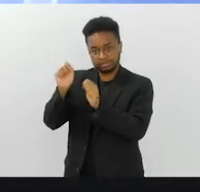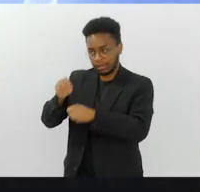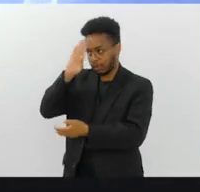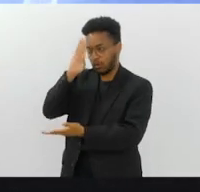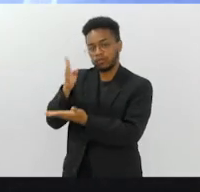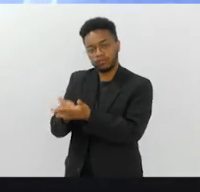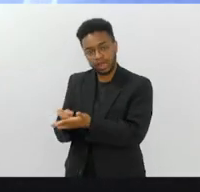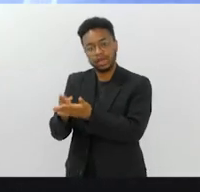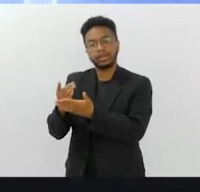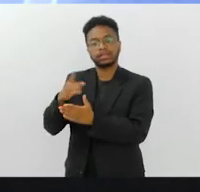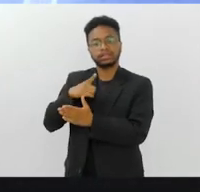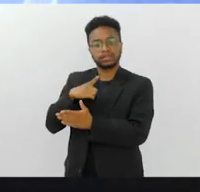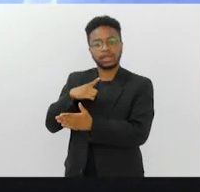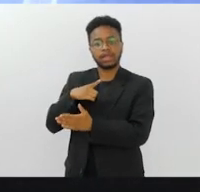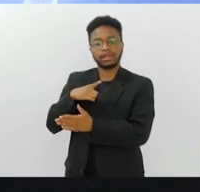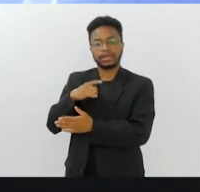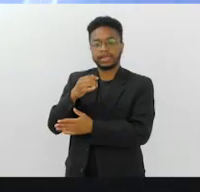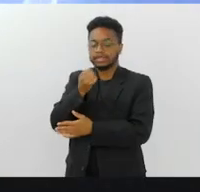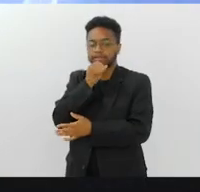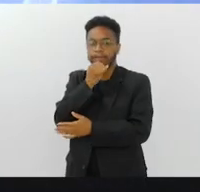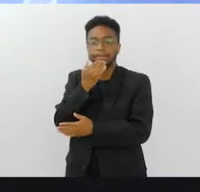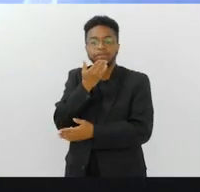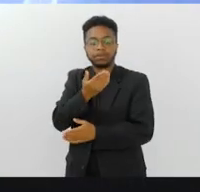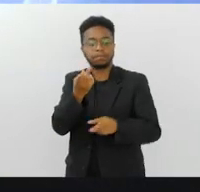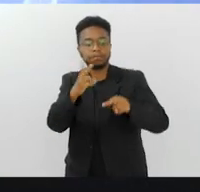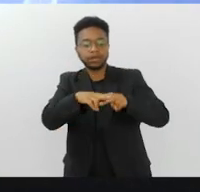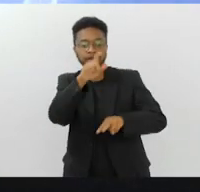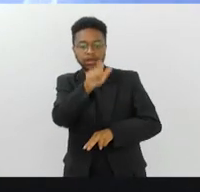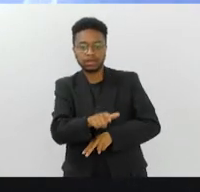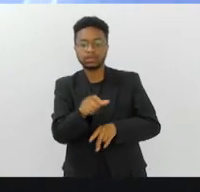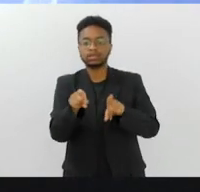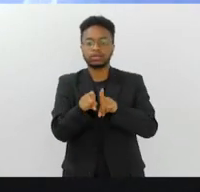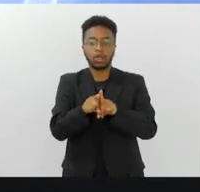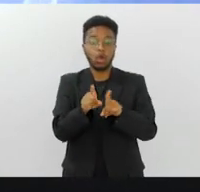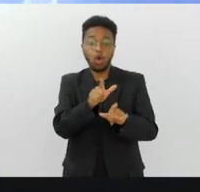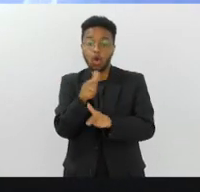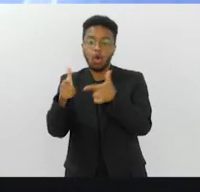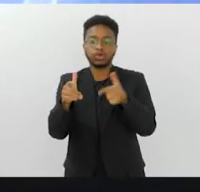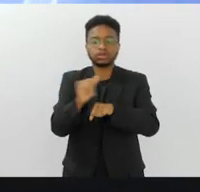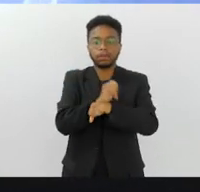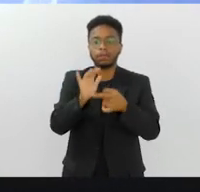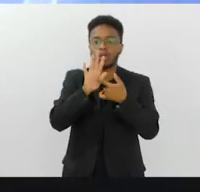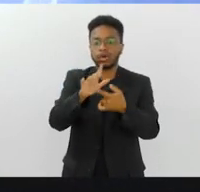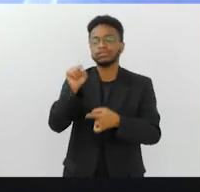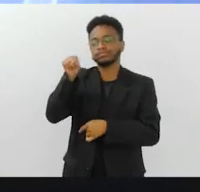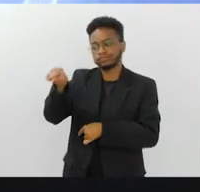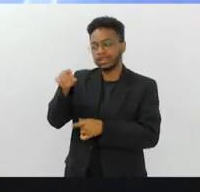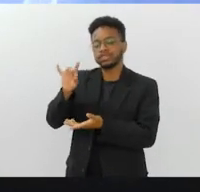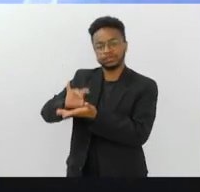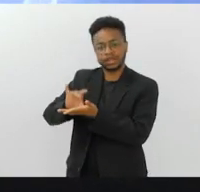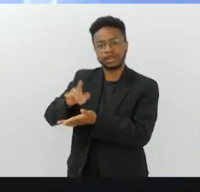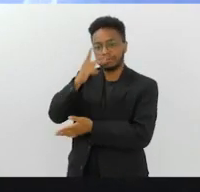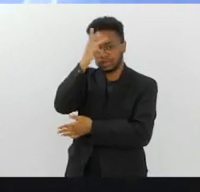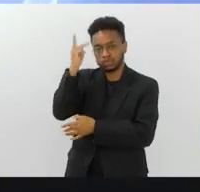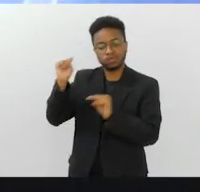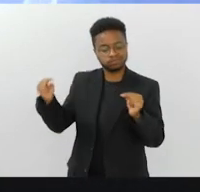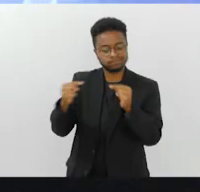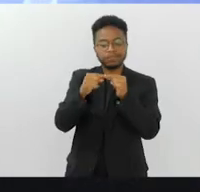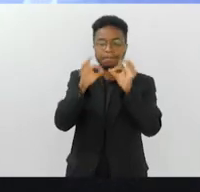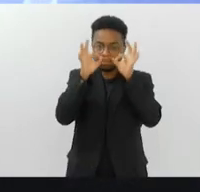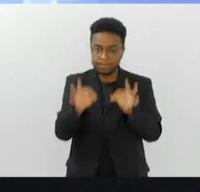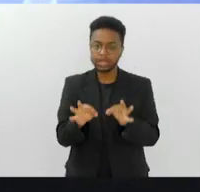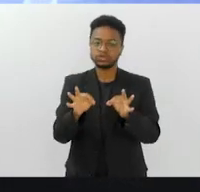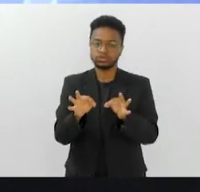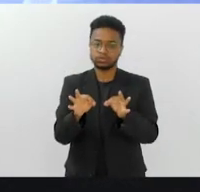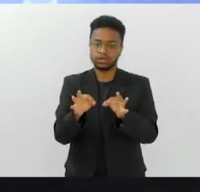identidades de mandado de prisão de qualquer outra forma que realmente diga essa pessoa é essa daqui e vai te